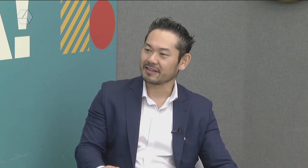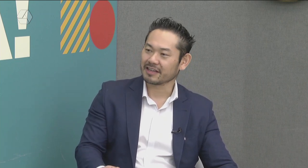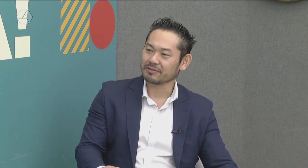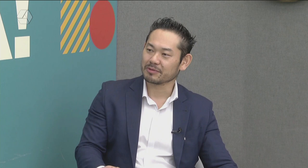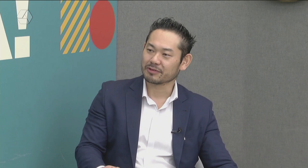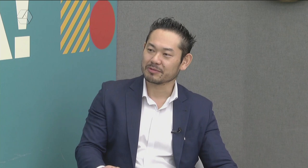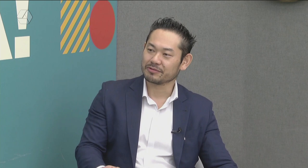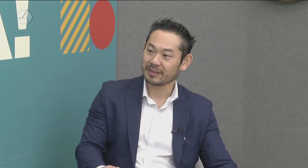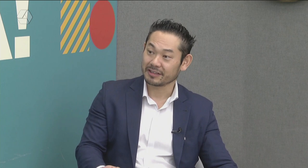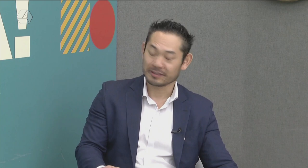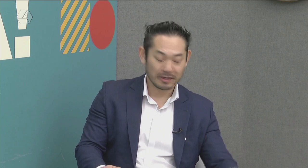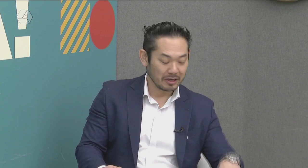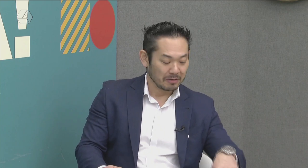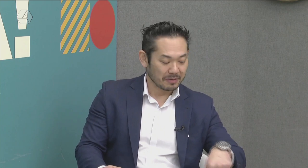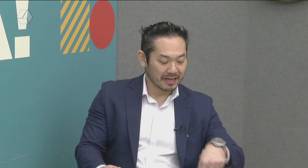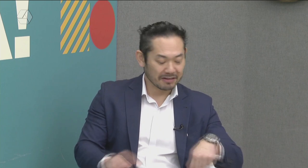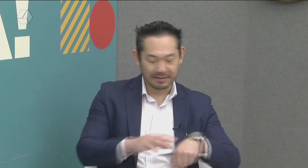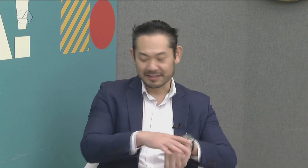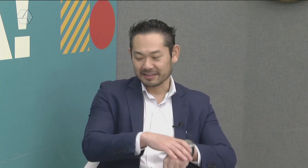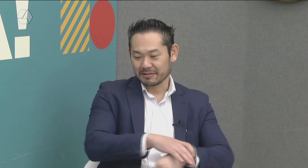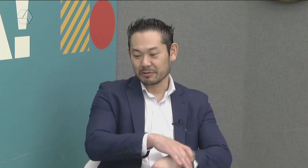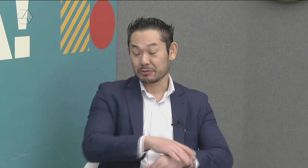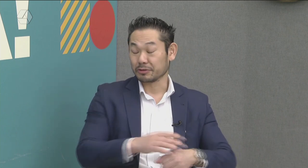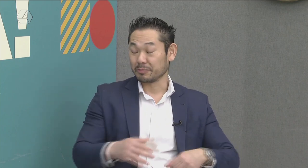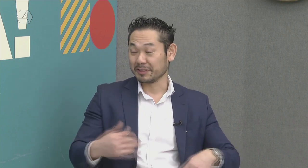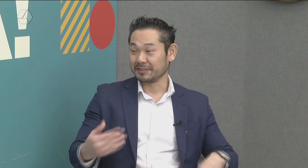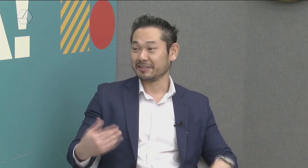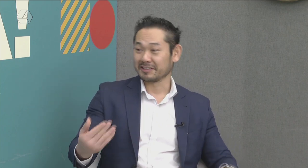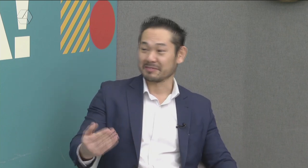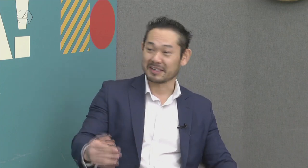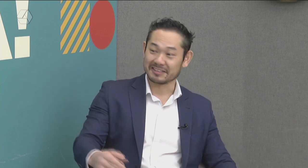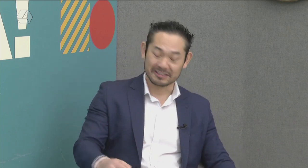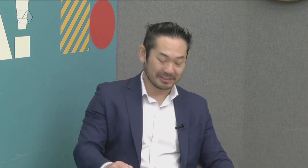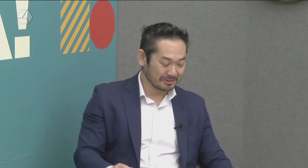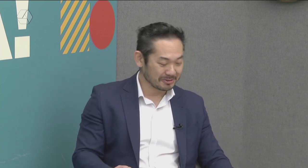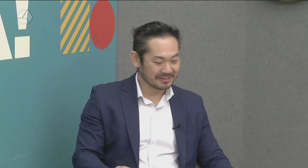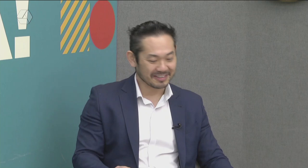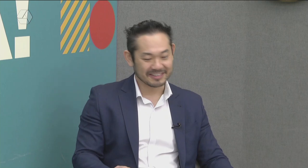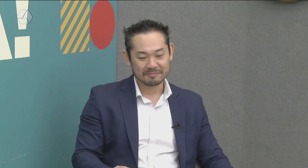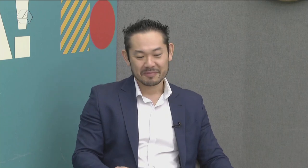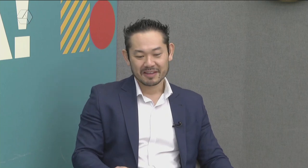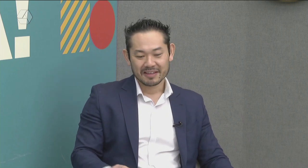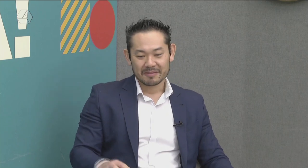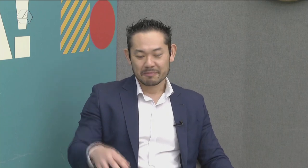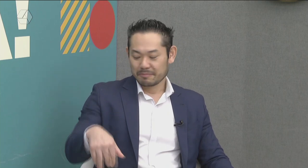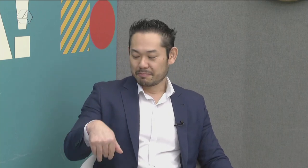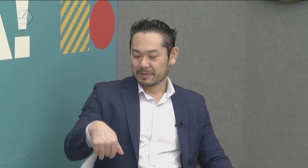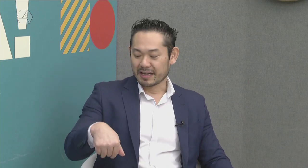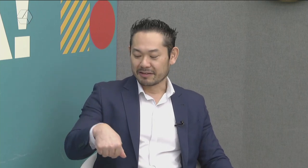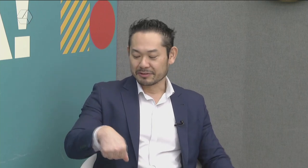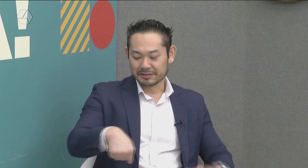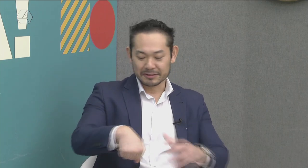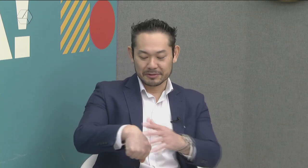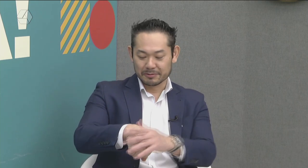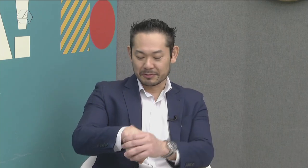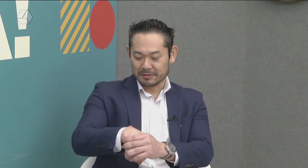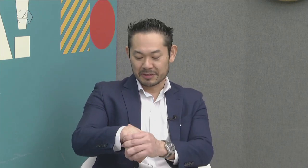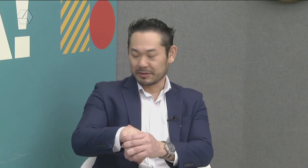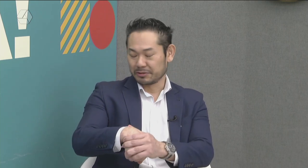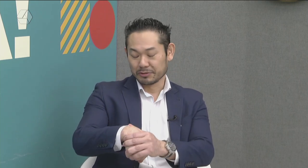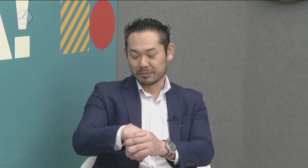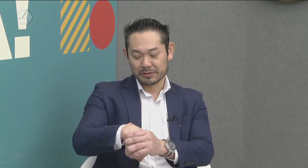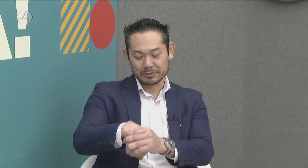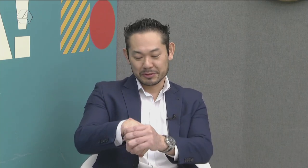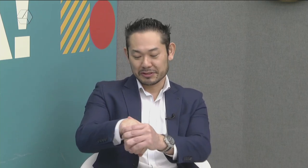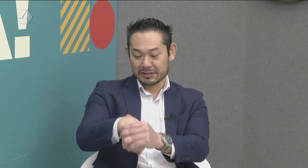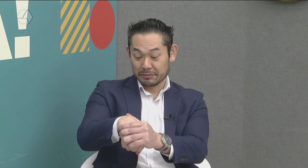velhas tratavam de uma forma diferente. Pegava alguns ortopedistas, né, mais antigos, né? Pegava o cisto,